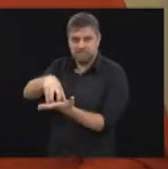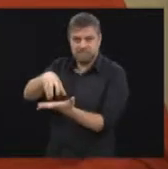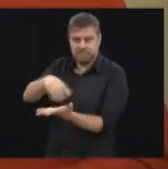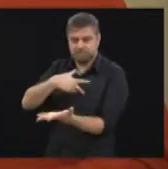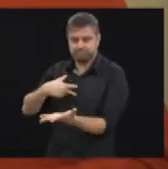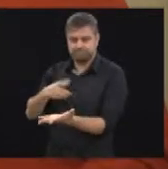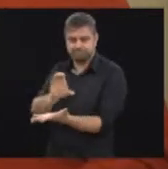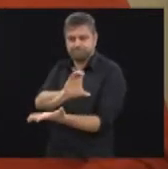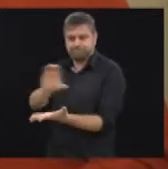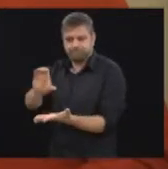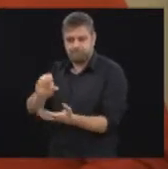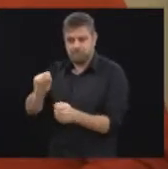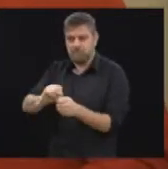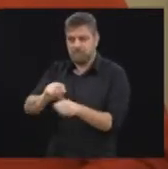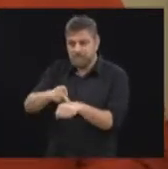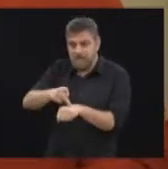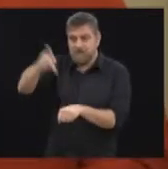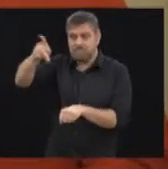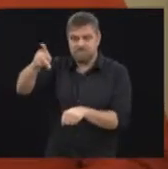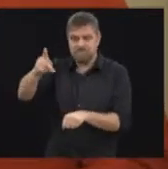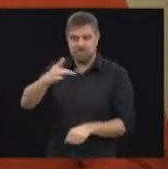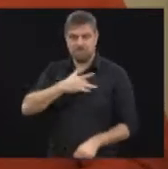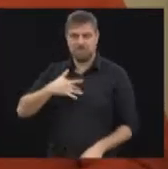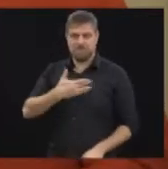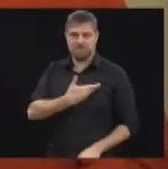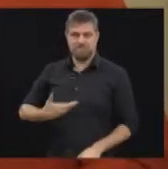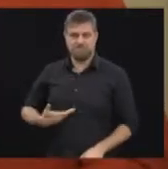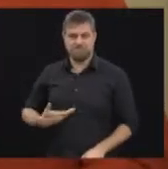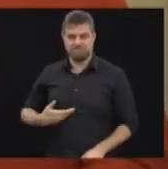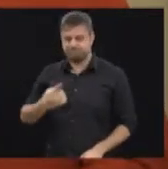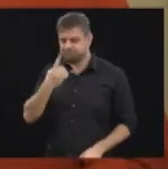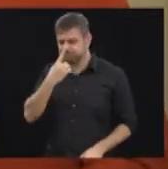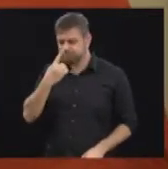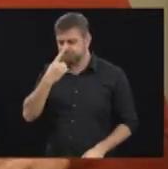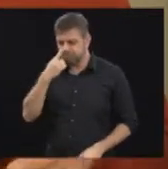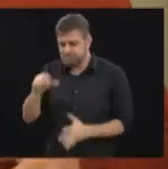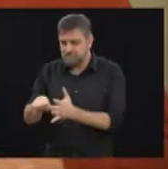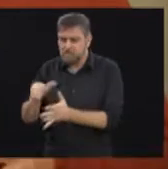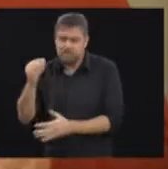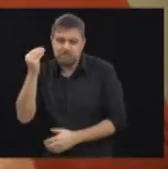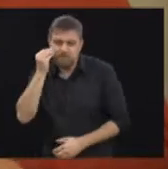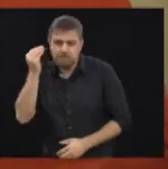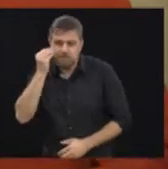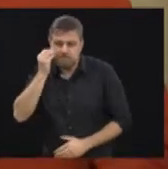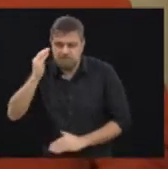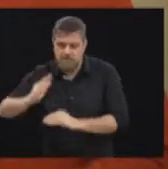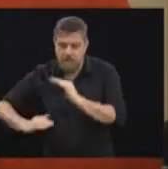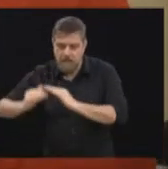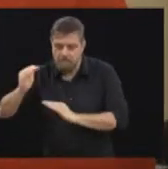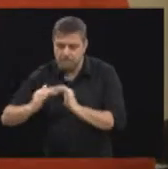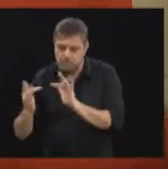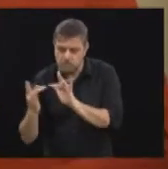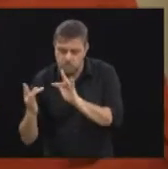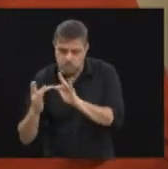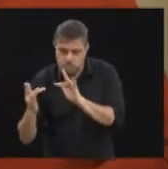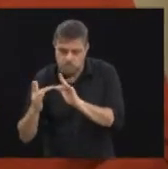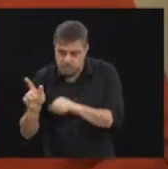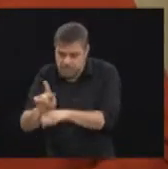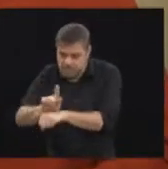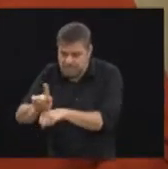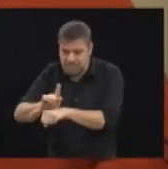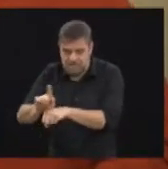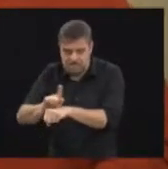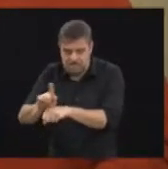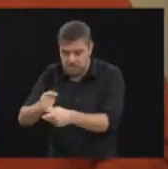coordenar a unidade, aí que eu fui fazer a especialização em saúde pública. Então, eu experimentei primeiro o contato com